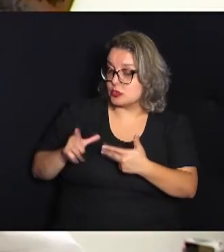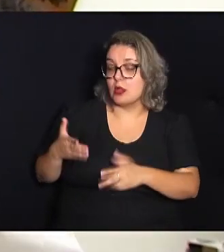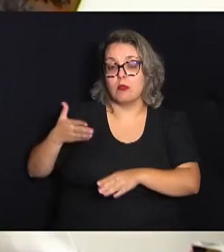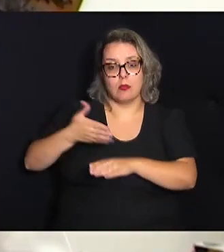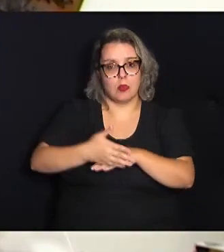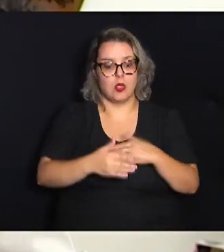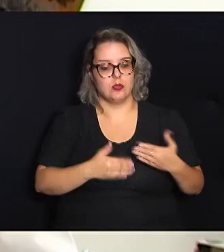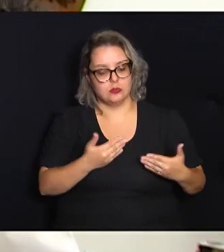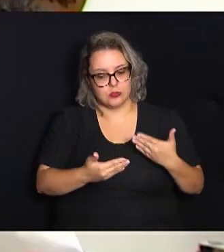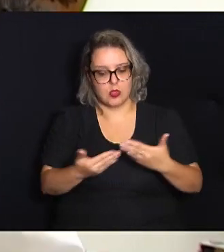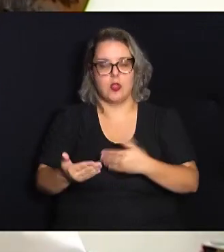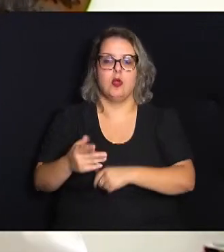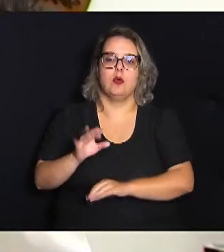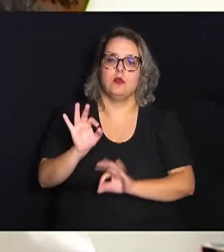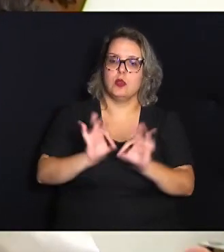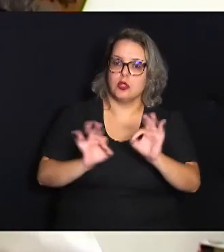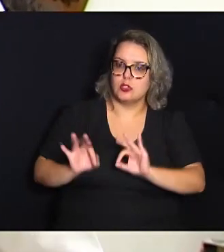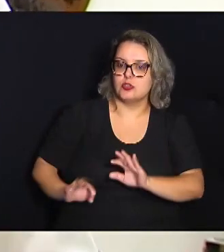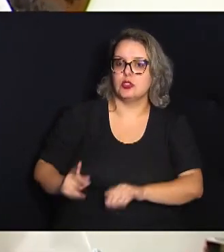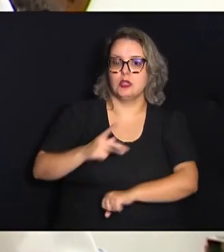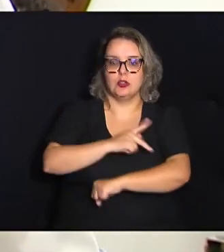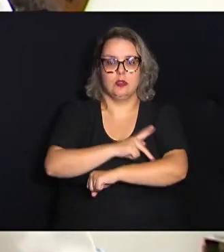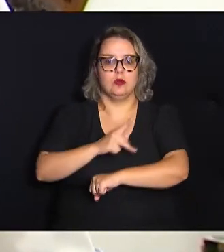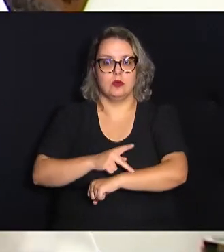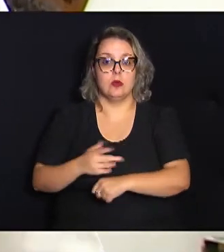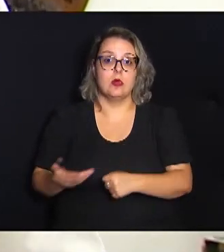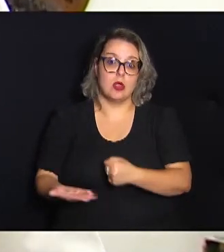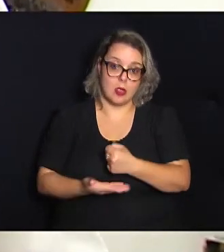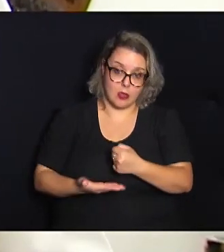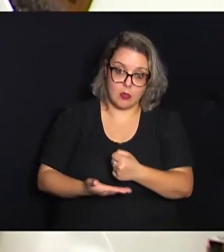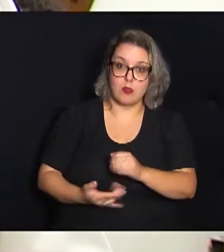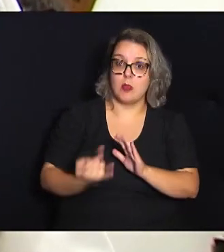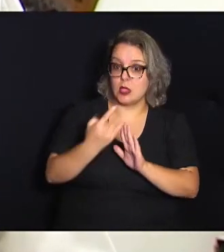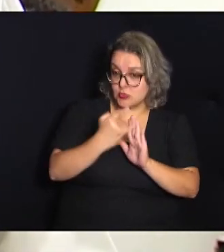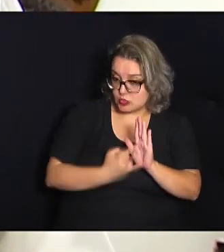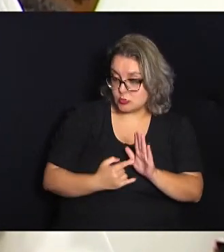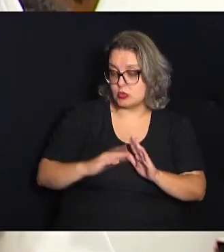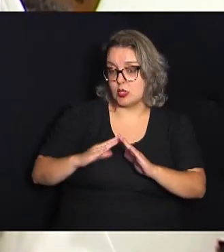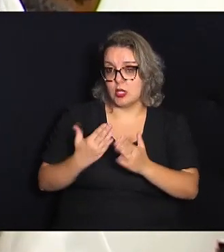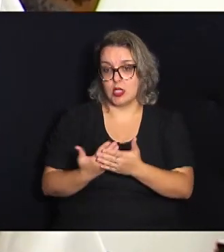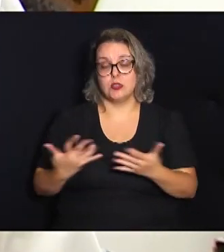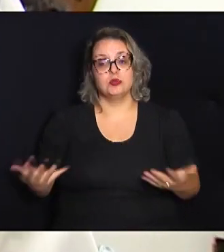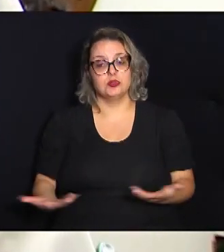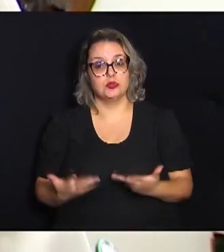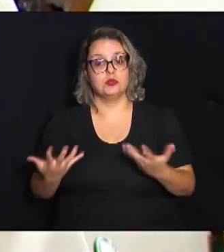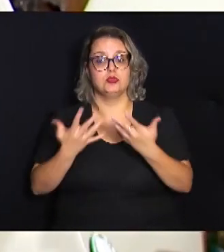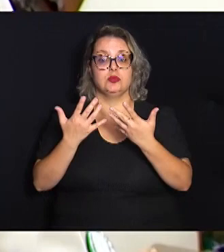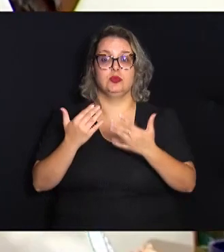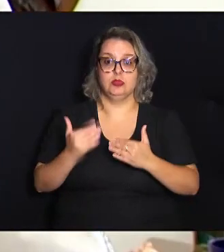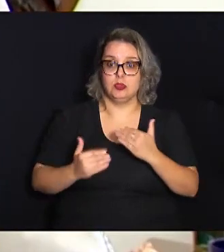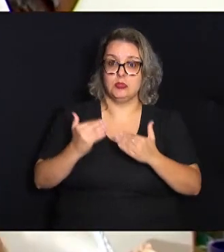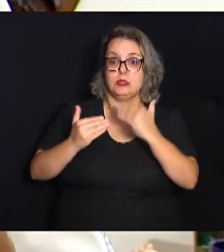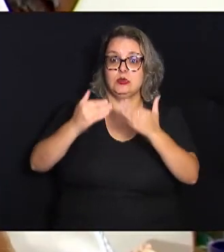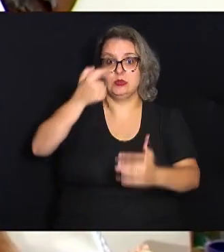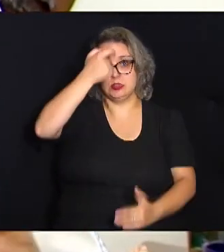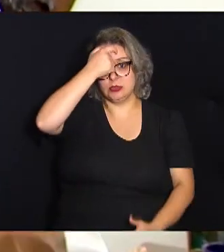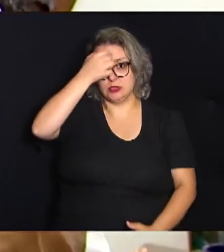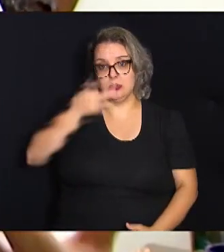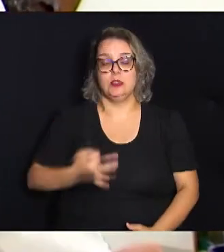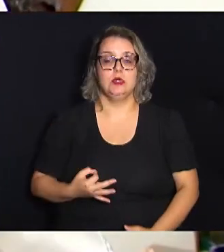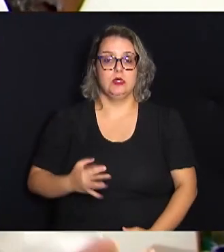projeto pedagógico que é base curricular das escolas, estímulo ao desenvolvimento da cidadania. Eu acho que a